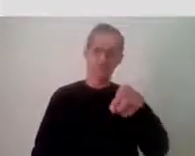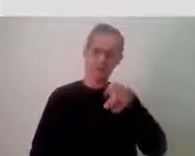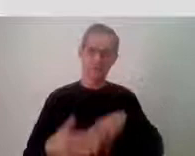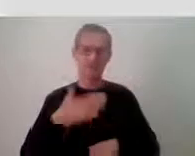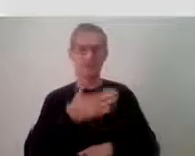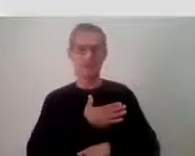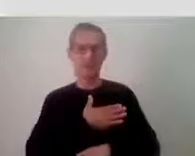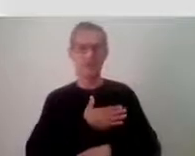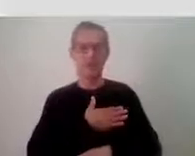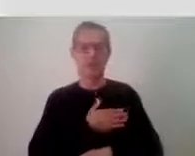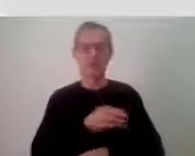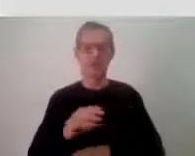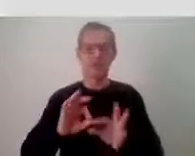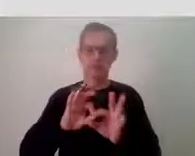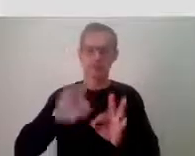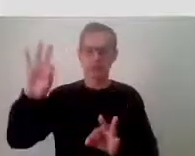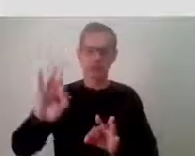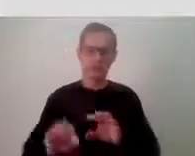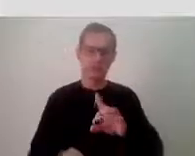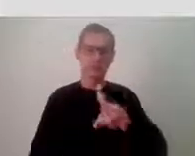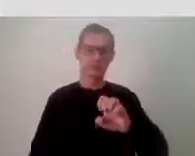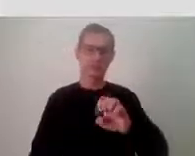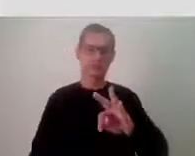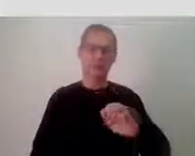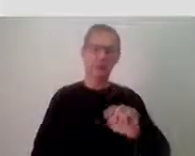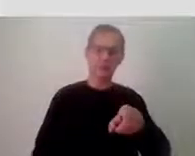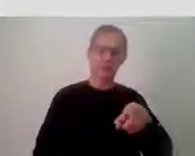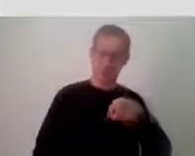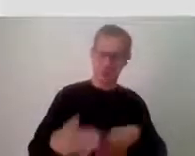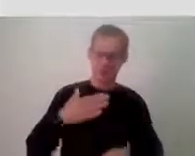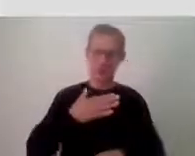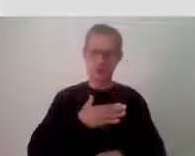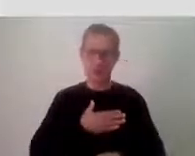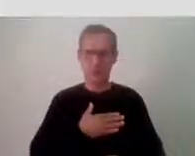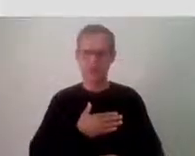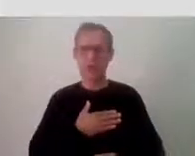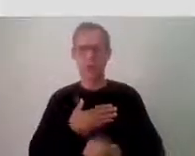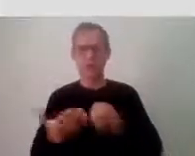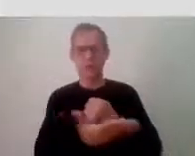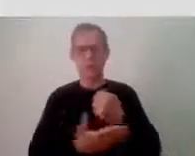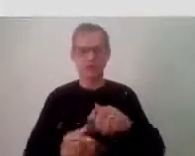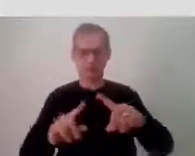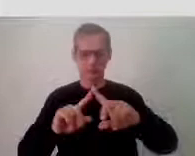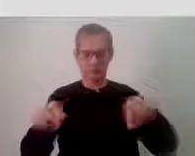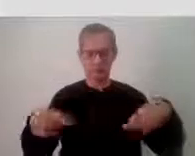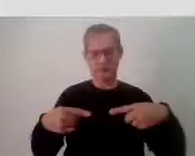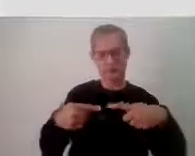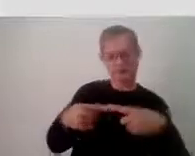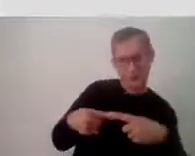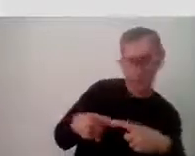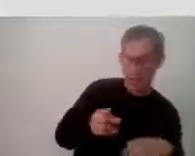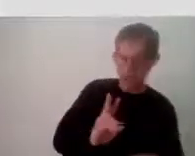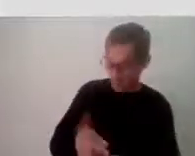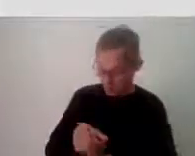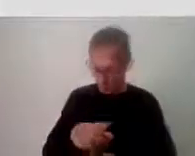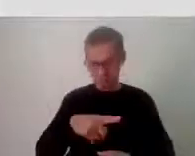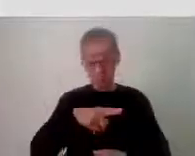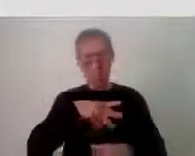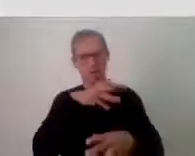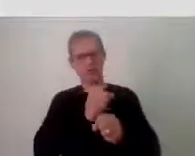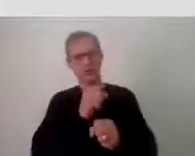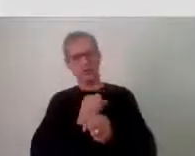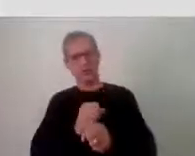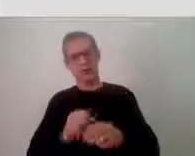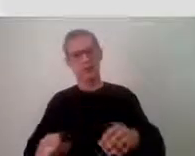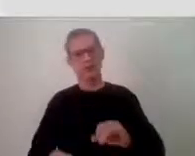minha altura e o ΔX é o meu intervalo lá, é a minha base do retângulo. Sempre que você vai calcular